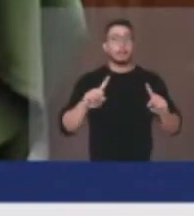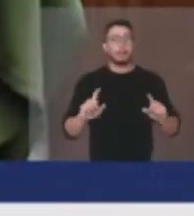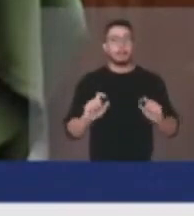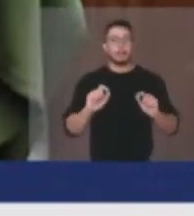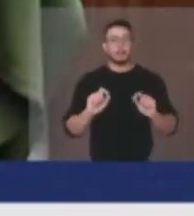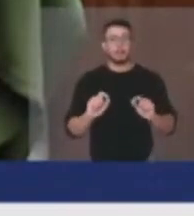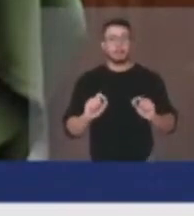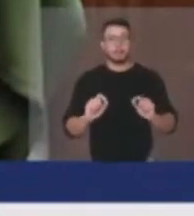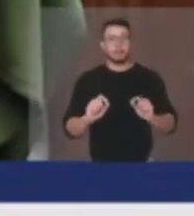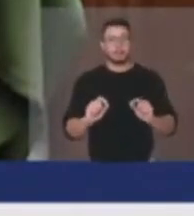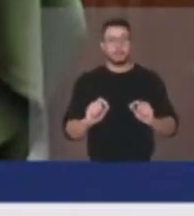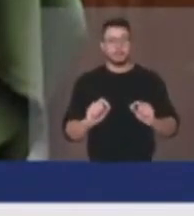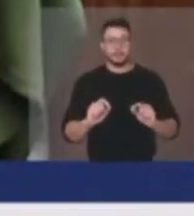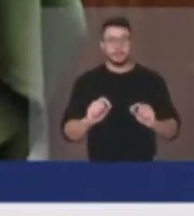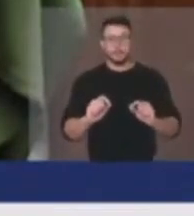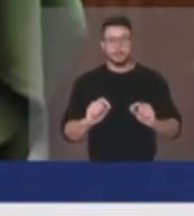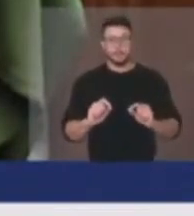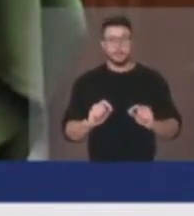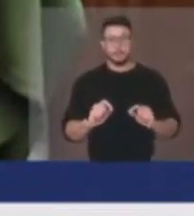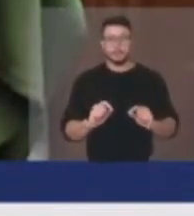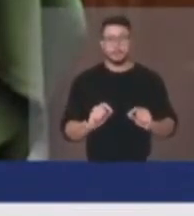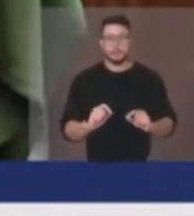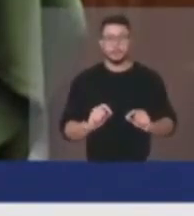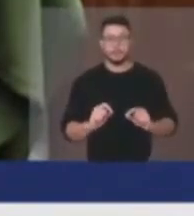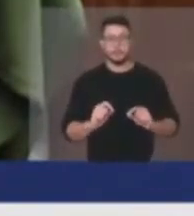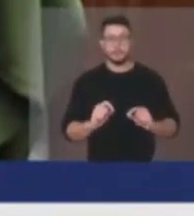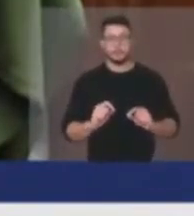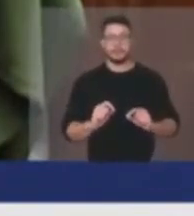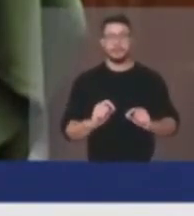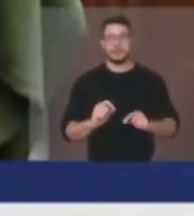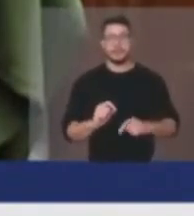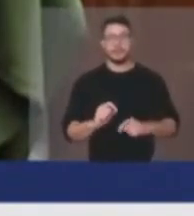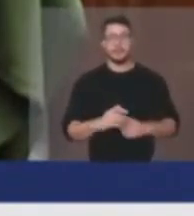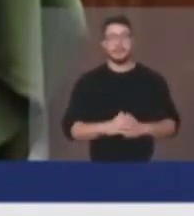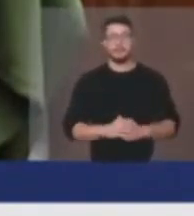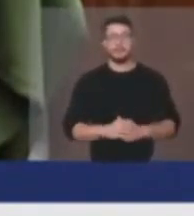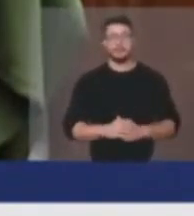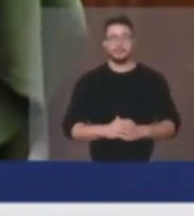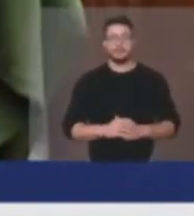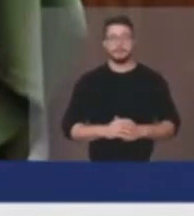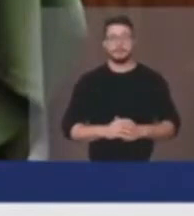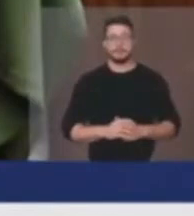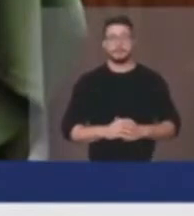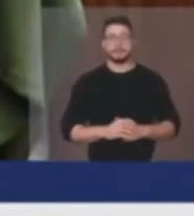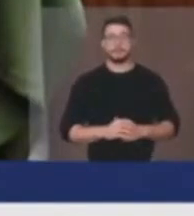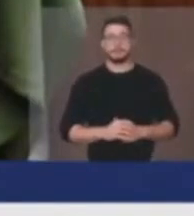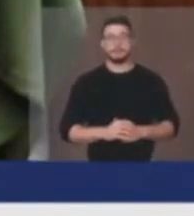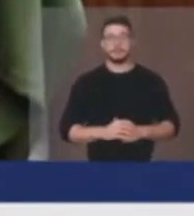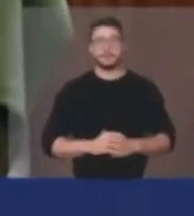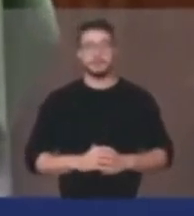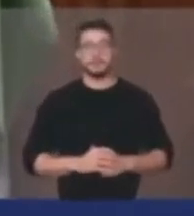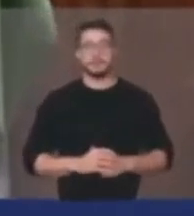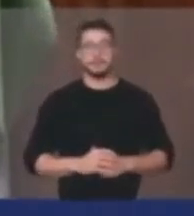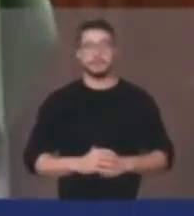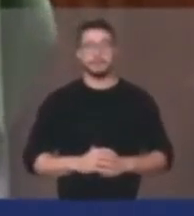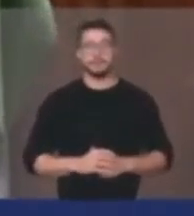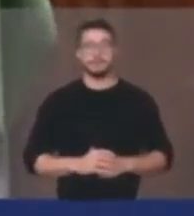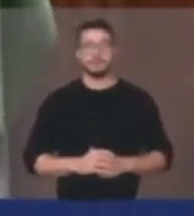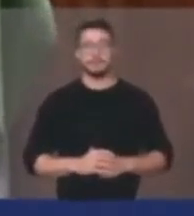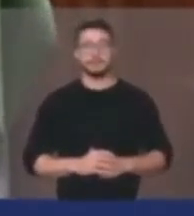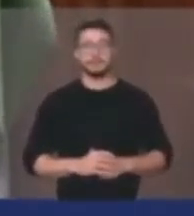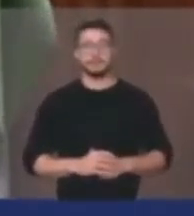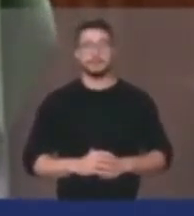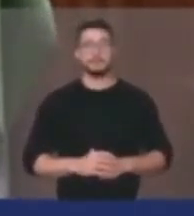tempo não é jamais, jamais o presidente Lula é ouvido